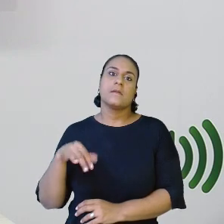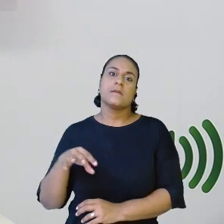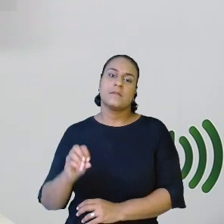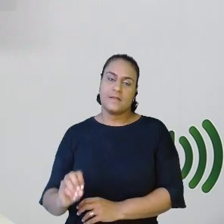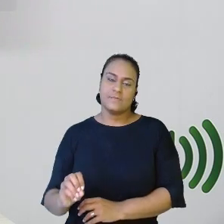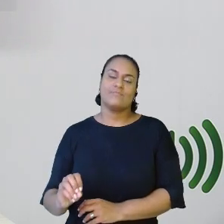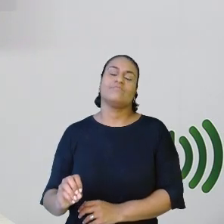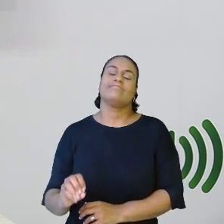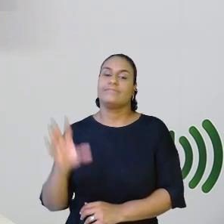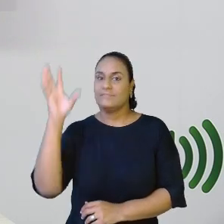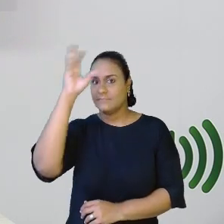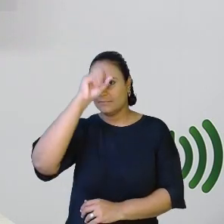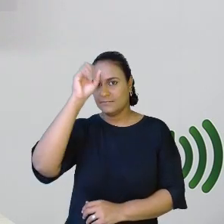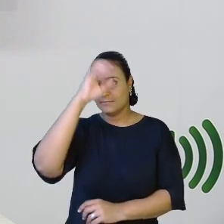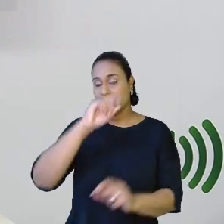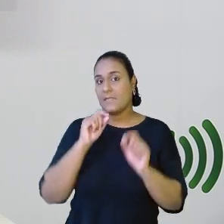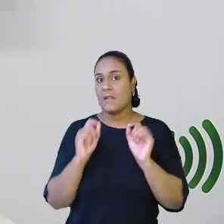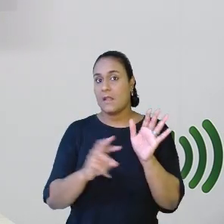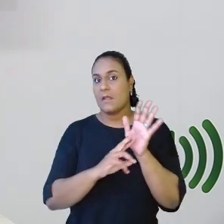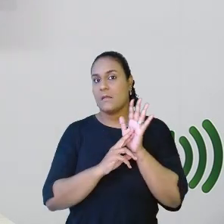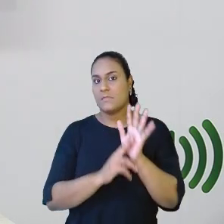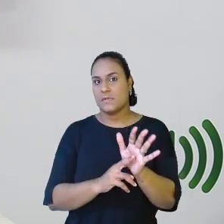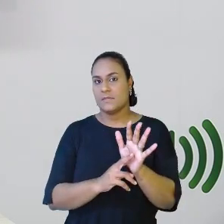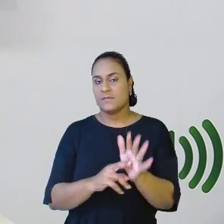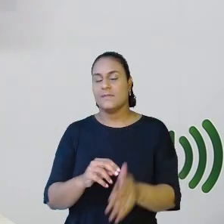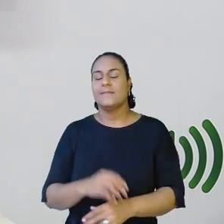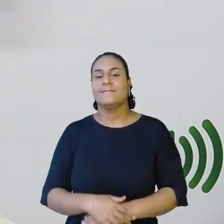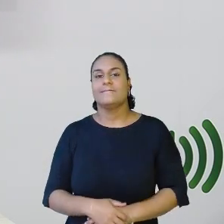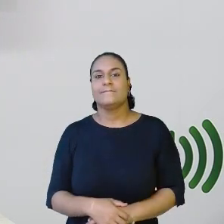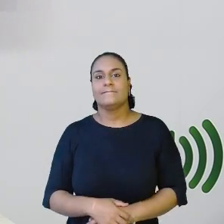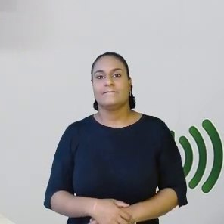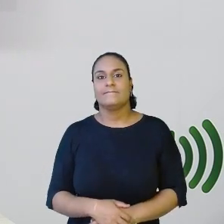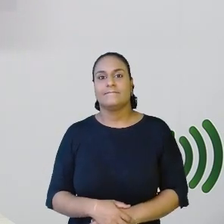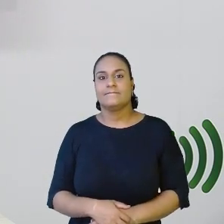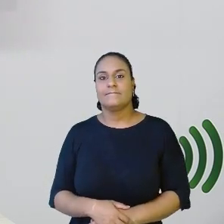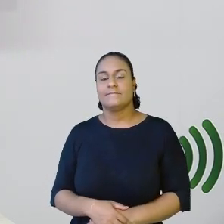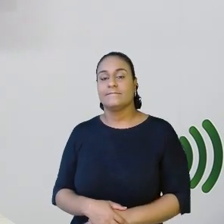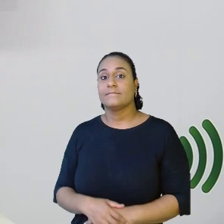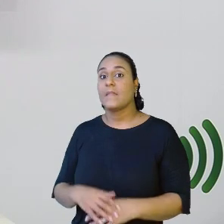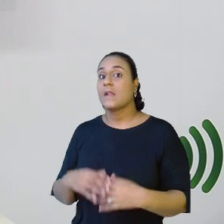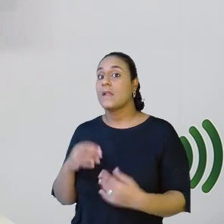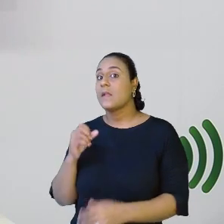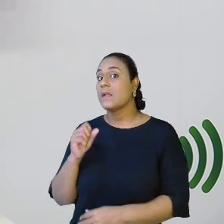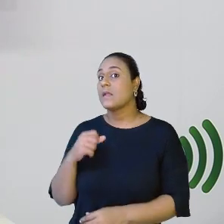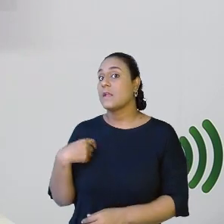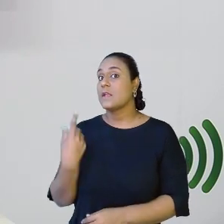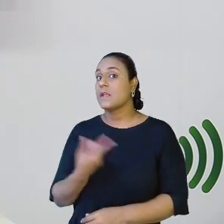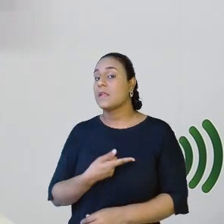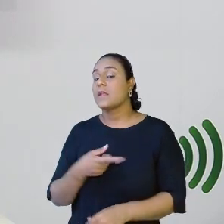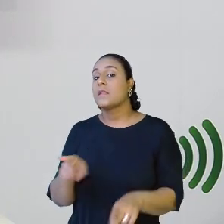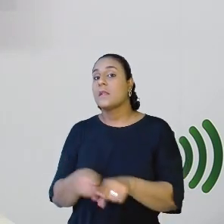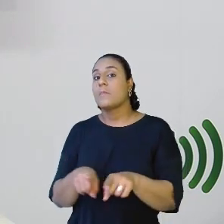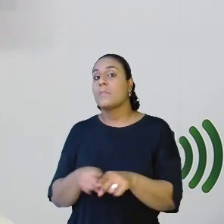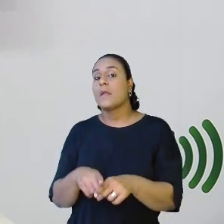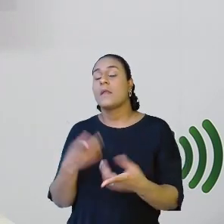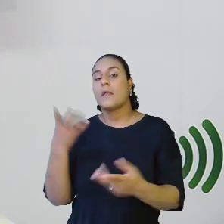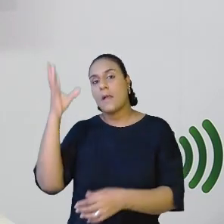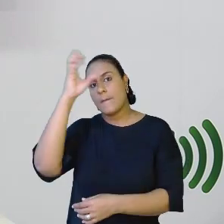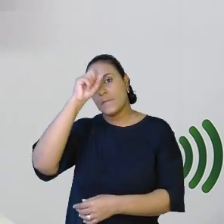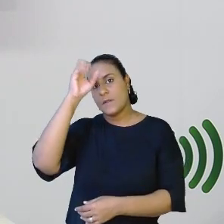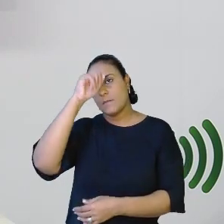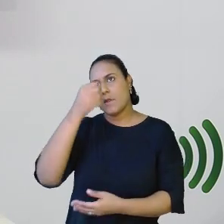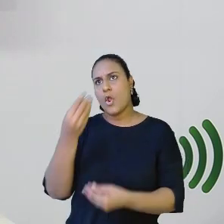Então, aprendemos a representar. E reconhecemos a escrita de um número